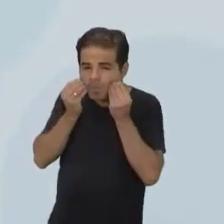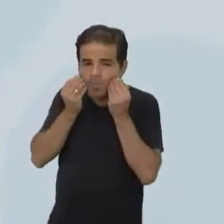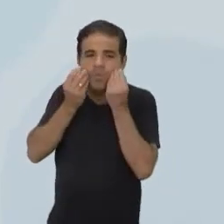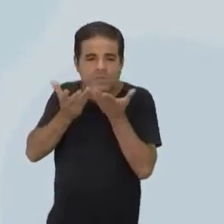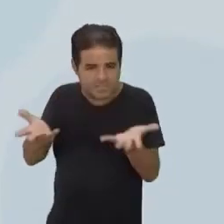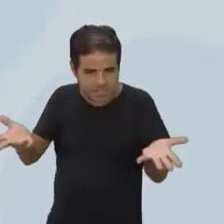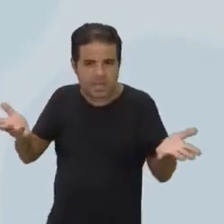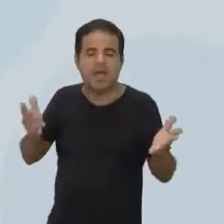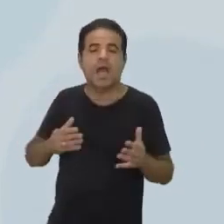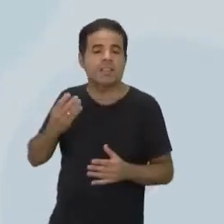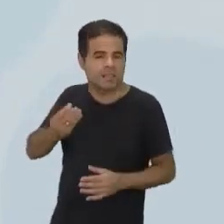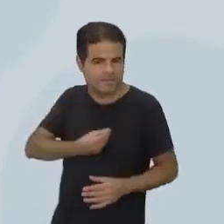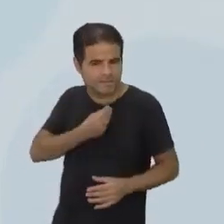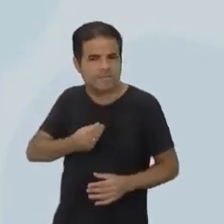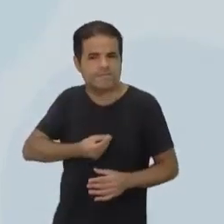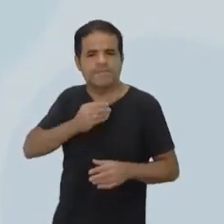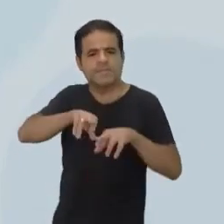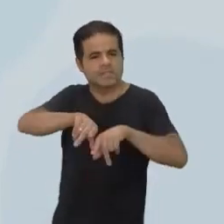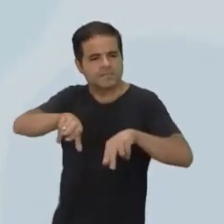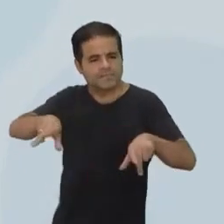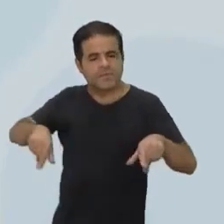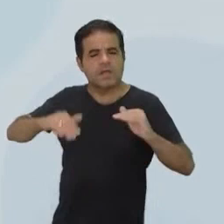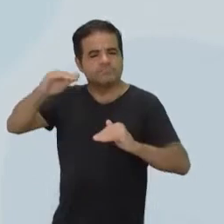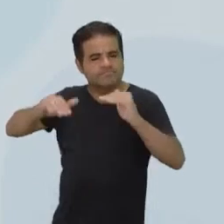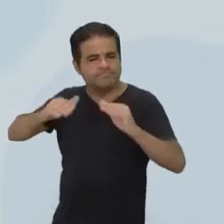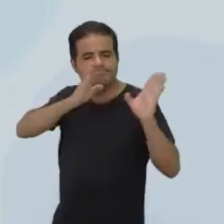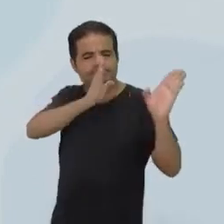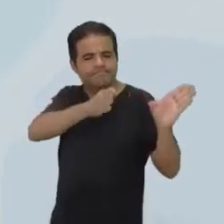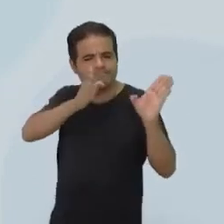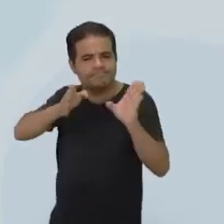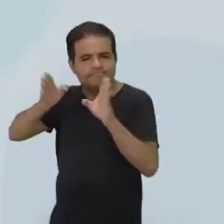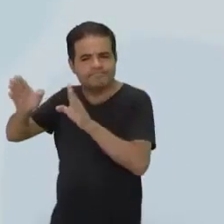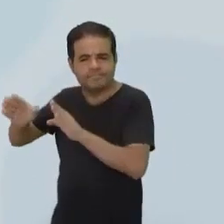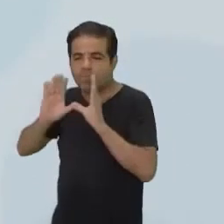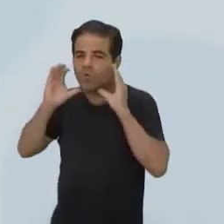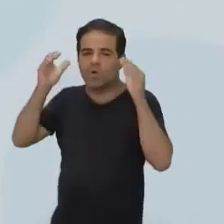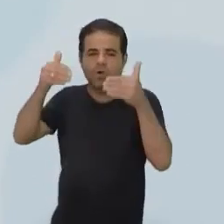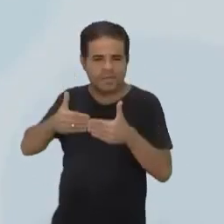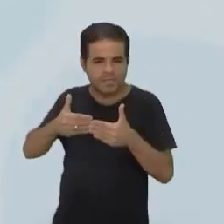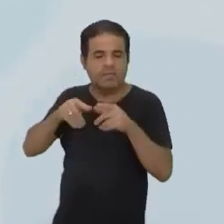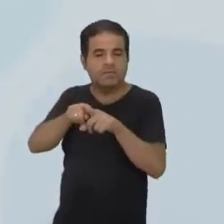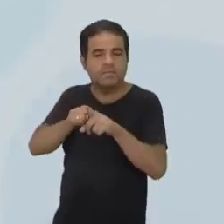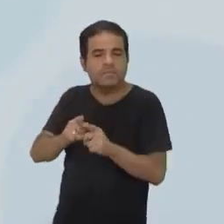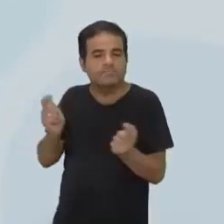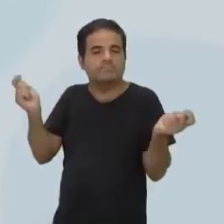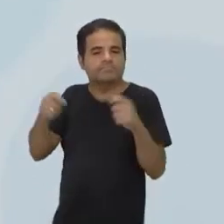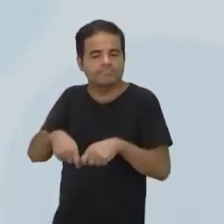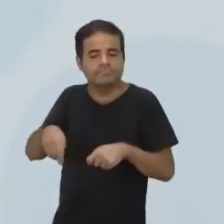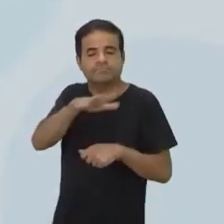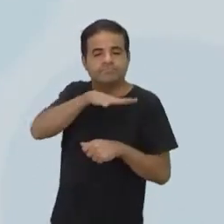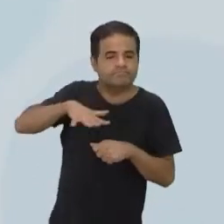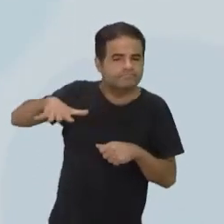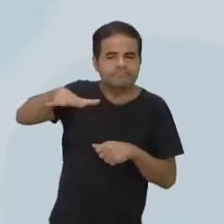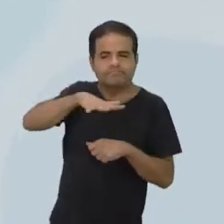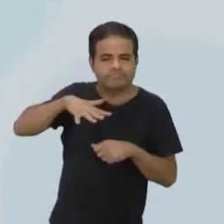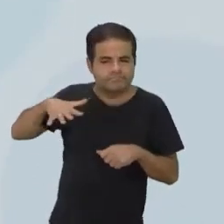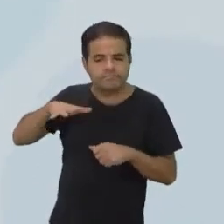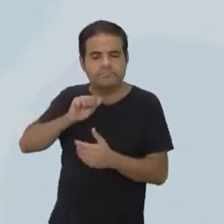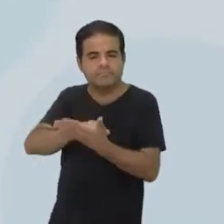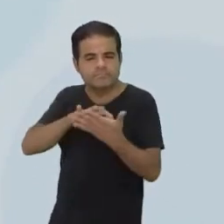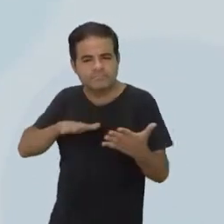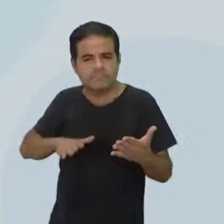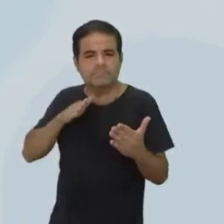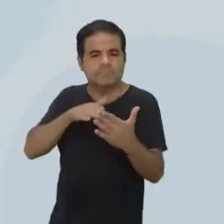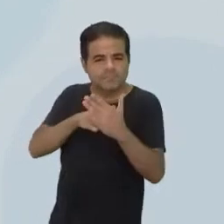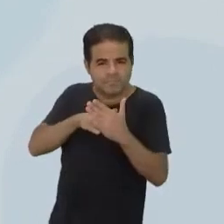manifestação da vida em seus diferentes níveis de organização, além das condições ambientais favoráveis aos